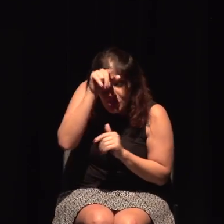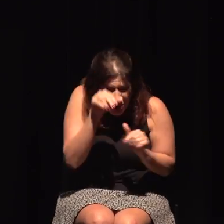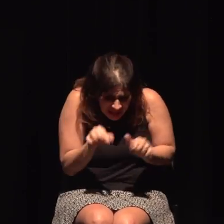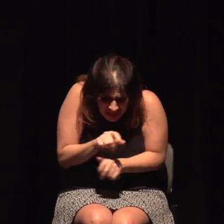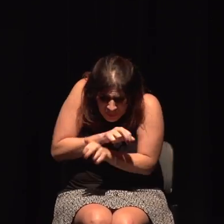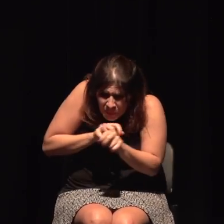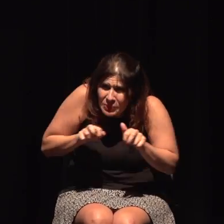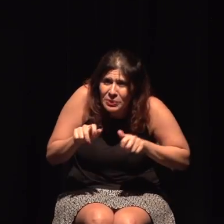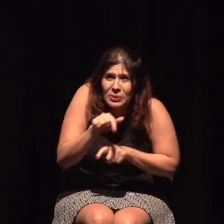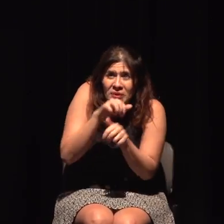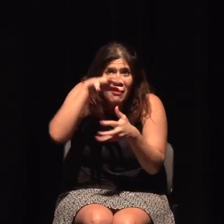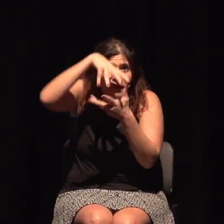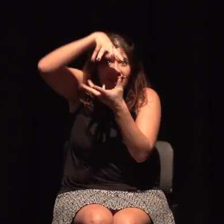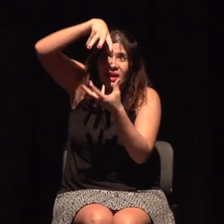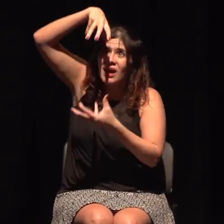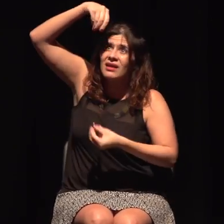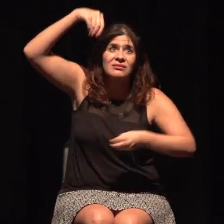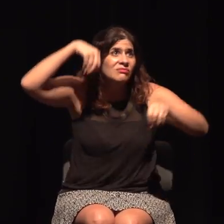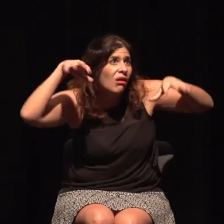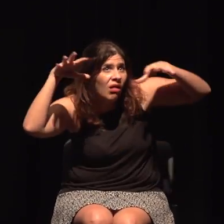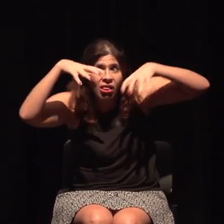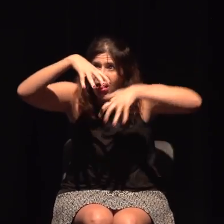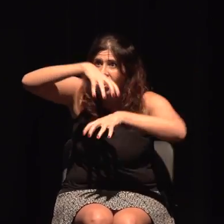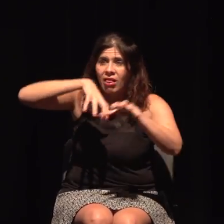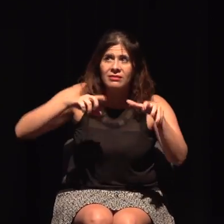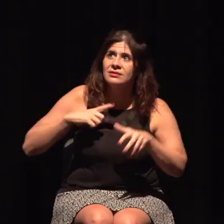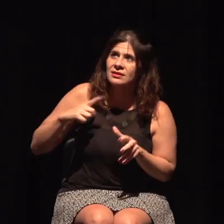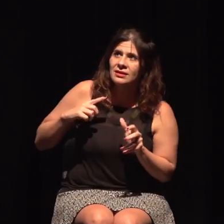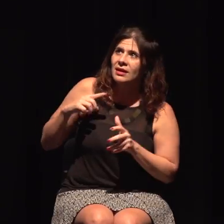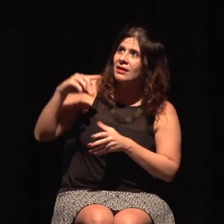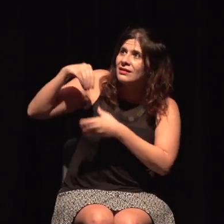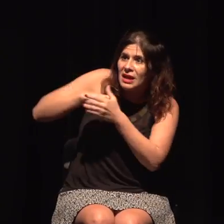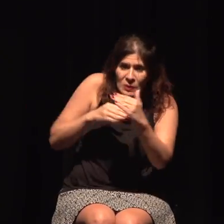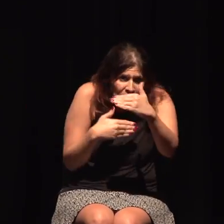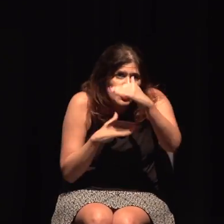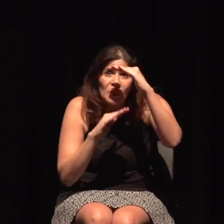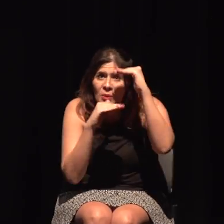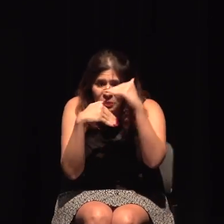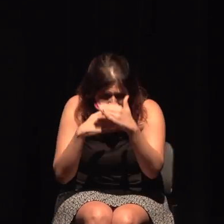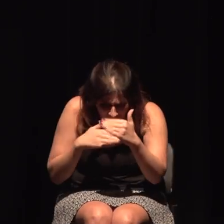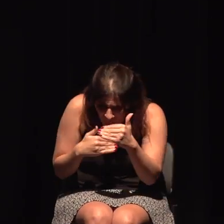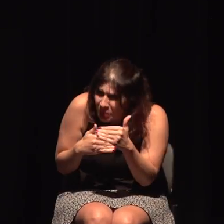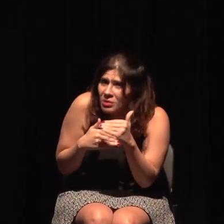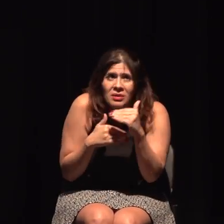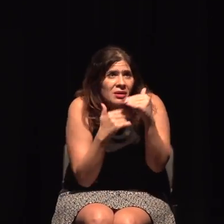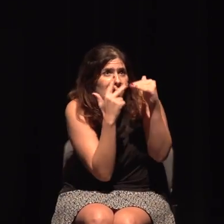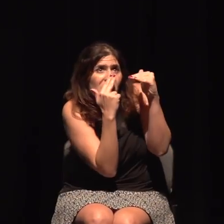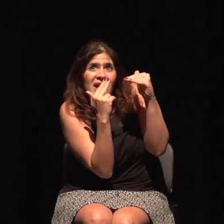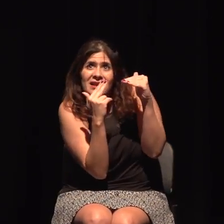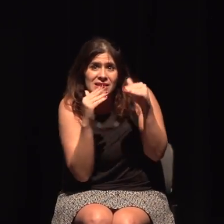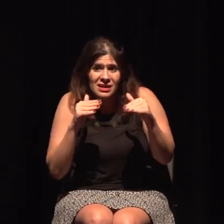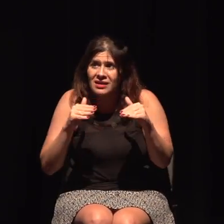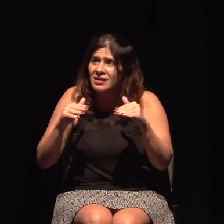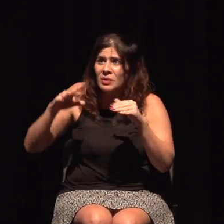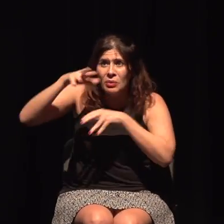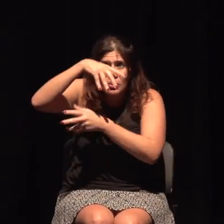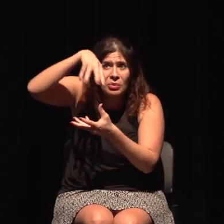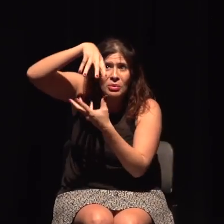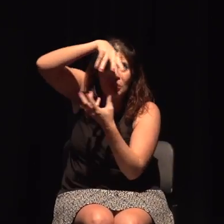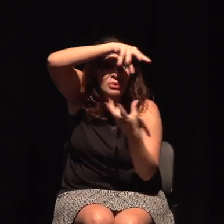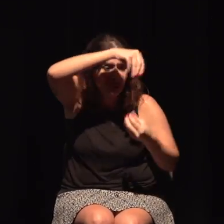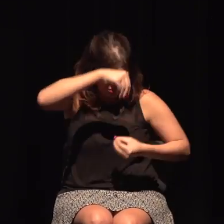das formigas, às vezes a transparência de fantasmas. Seu zumbido em reflexão sonora contra as paredes do cubo parecem